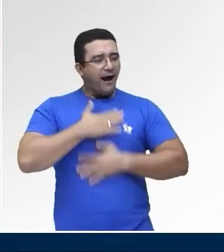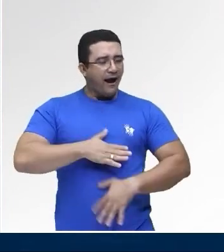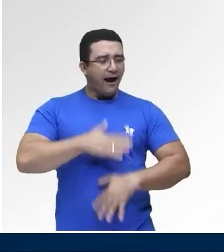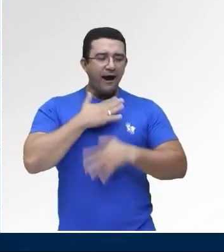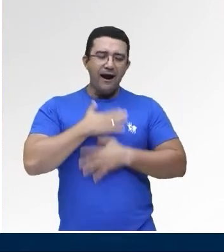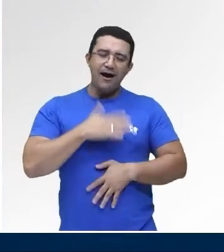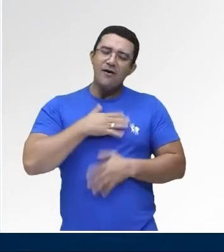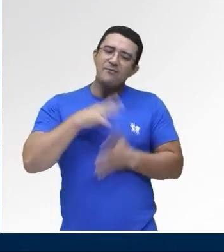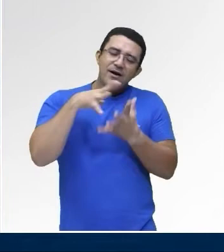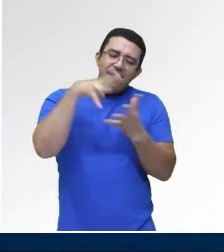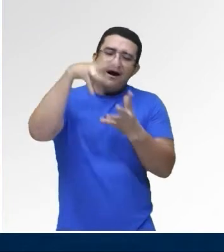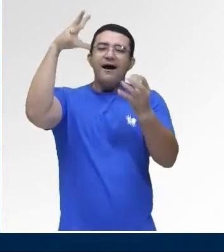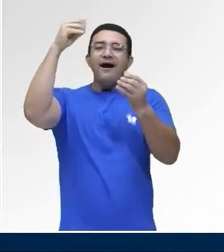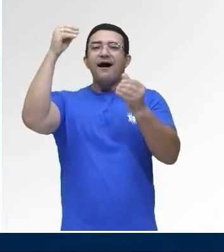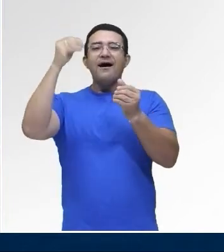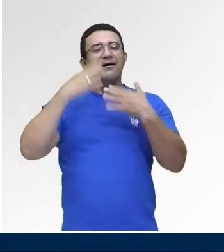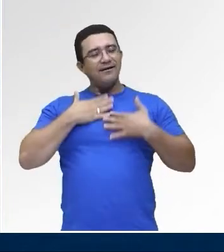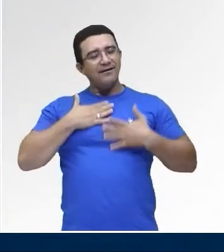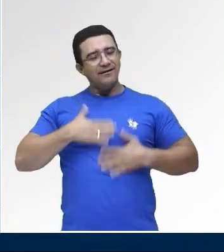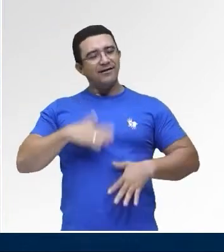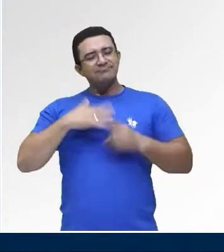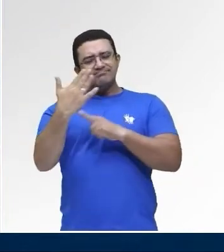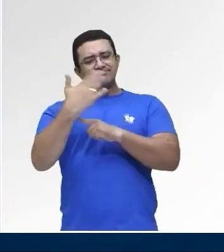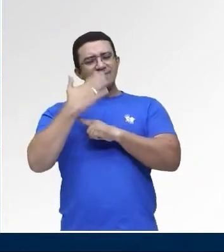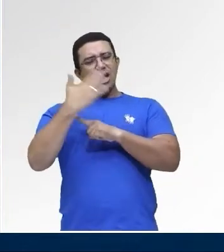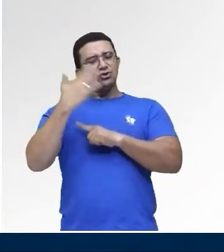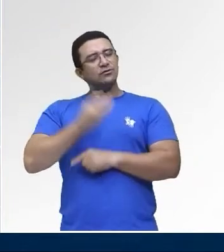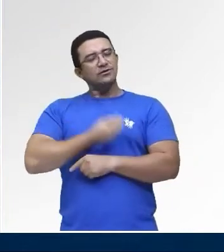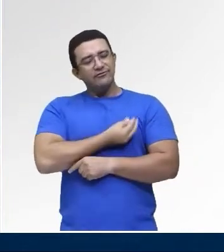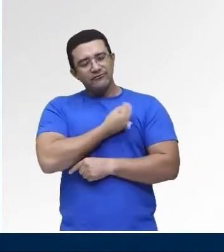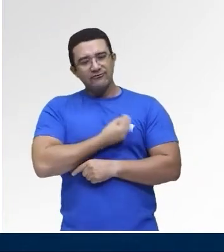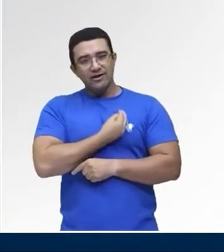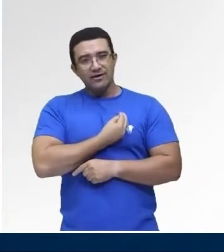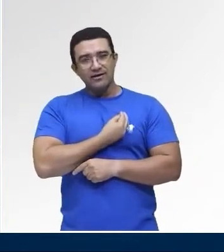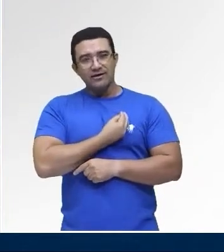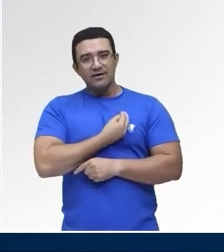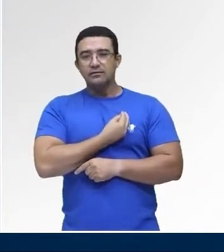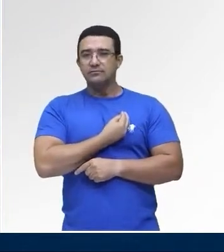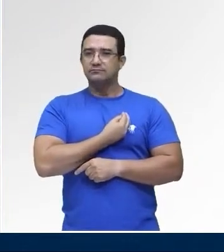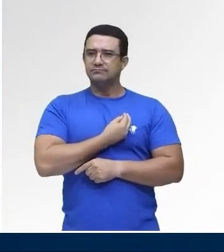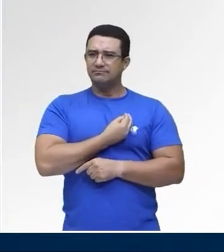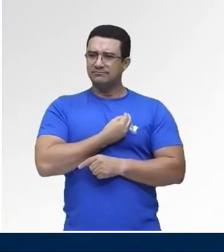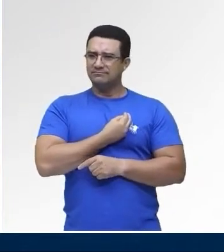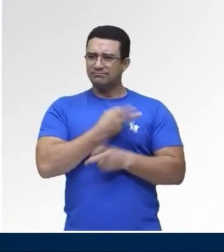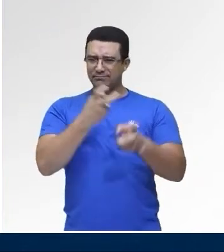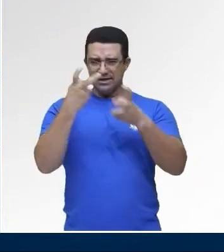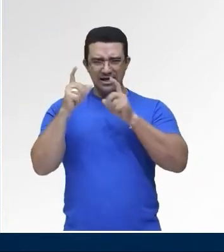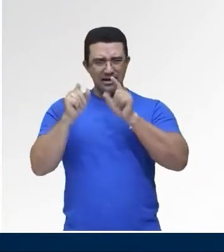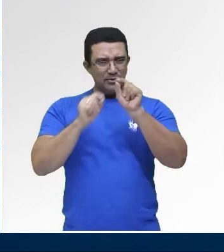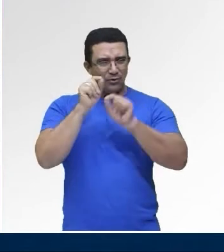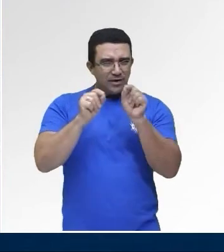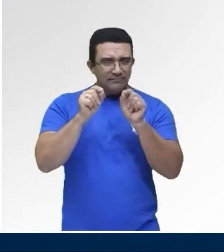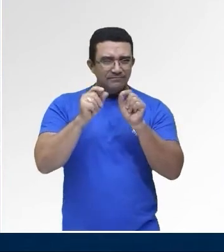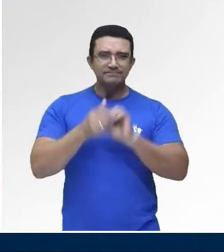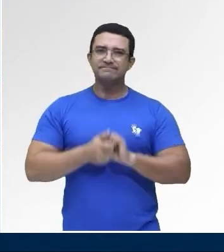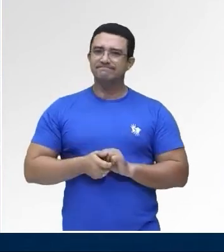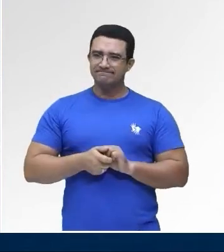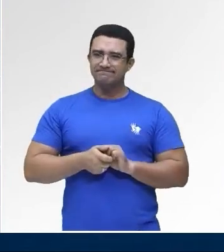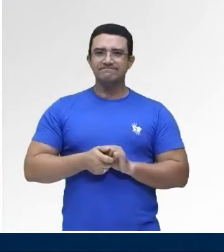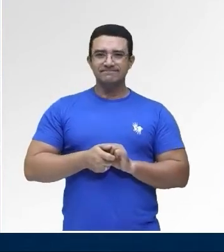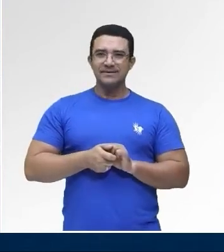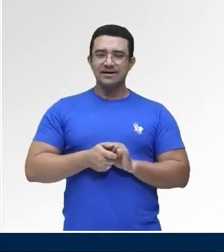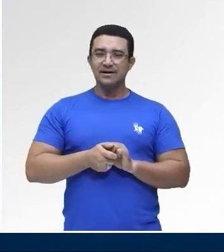a alma, isso me ajuda a viver. Então, você observa aqui, ó, que nós temos essas